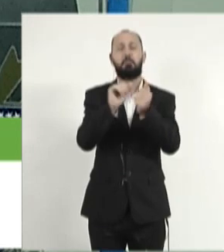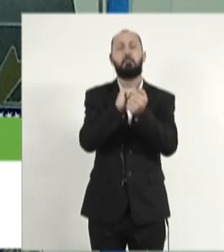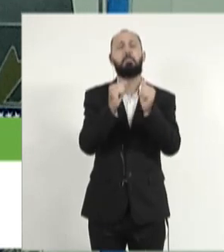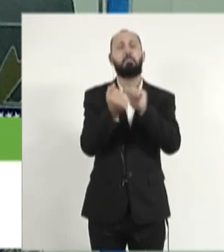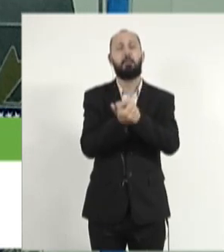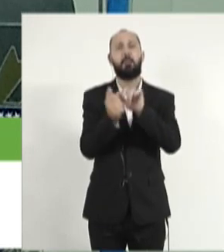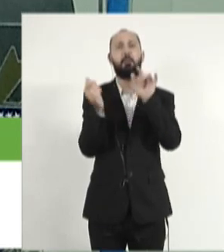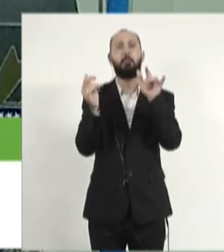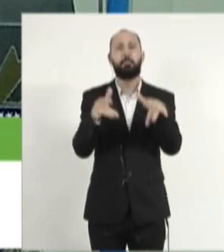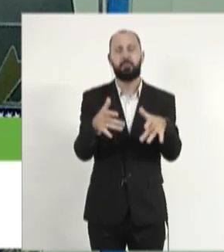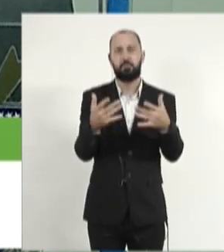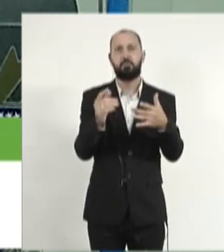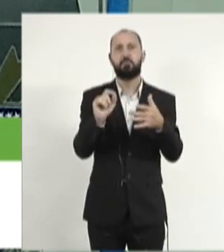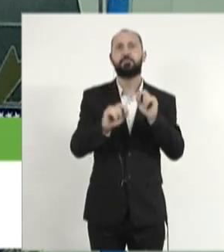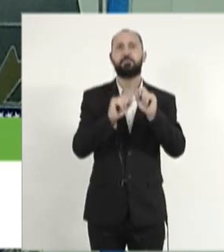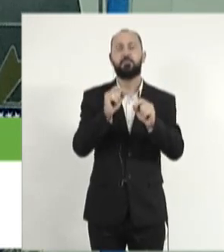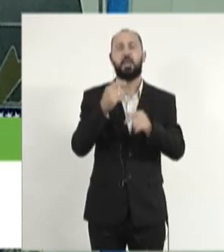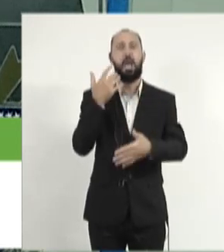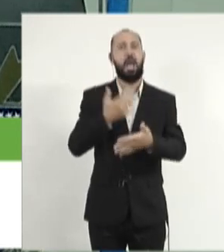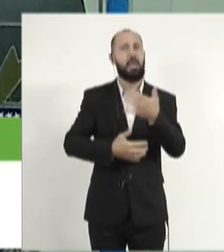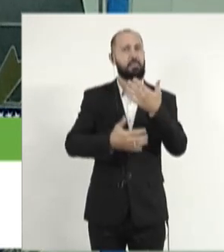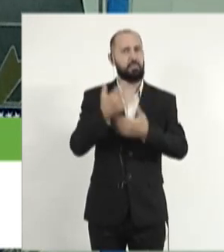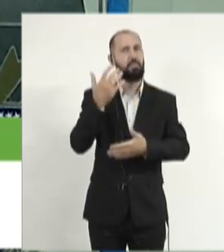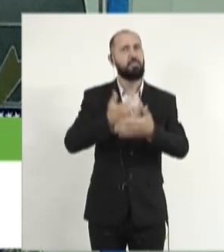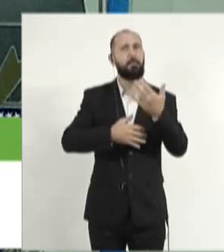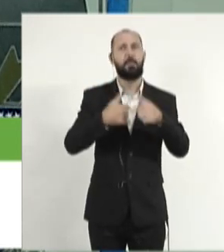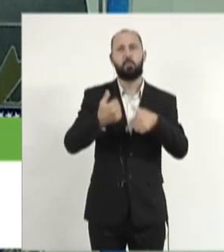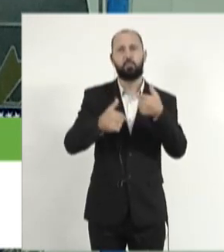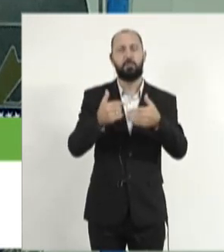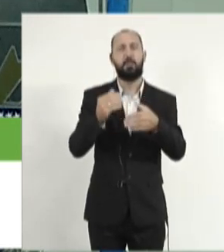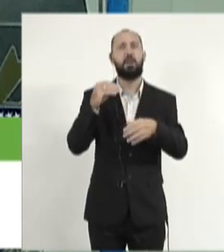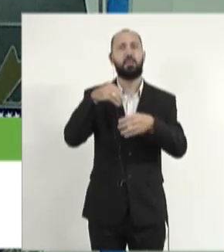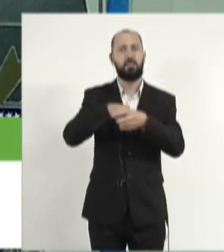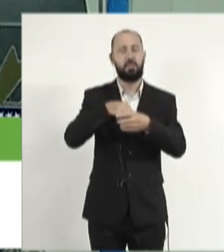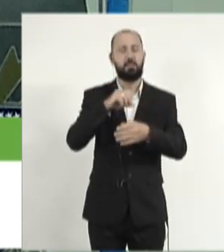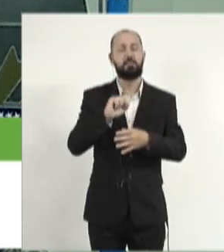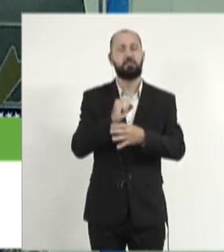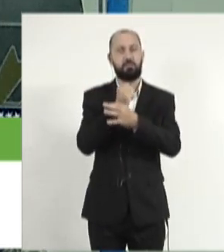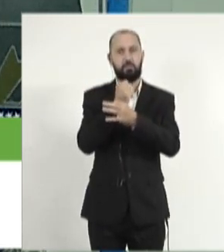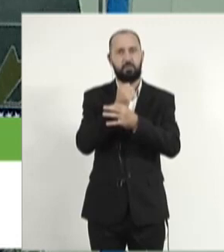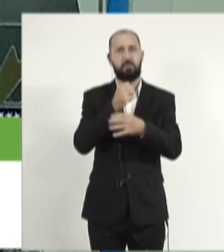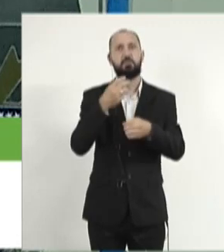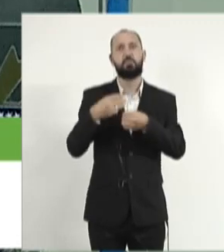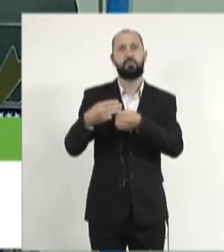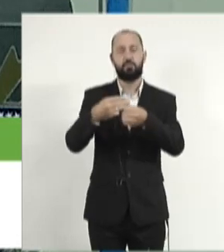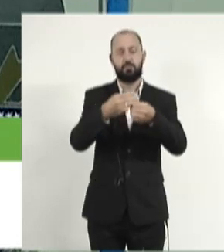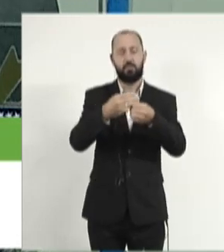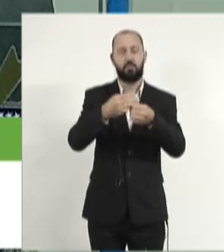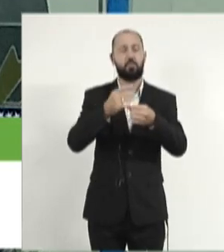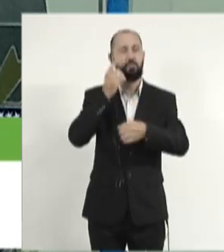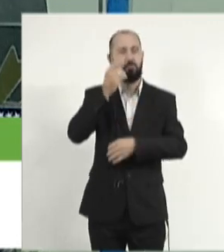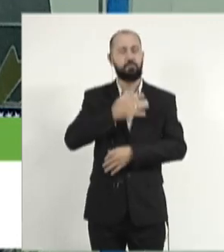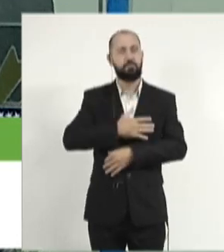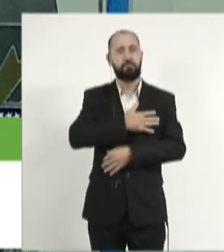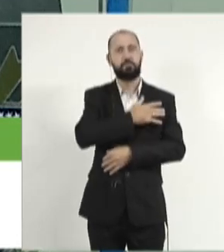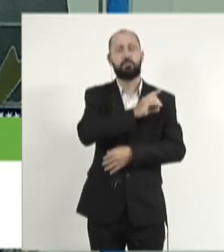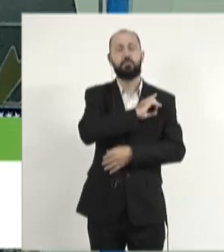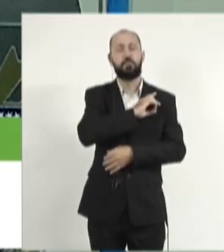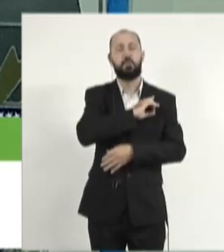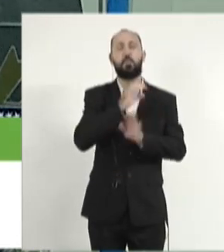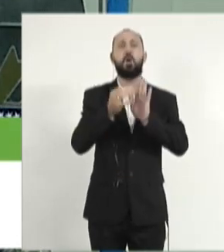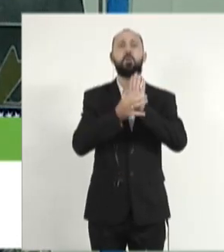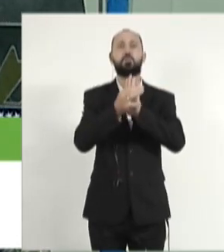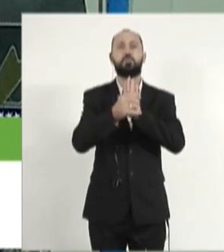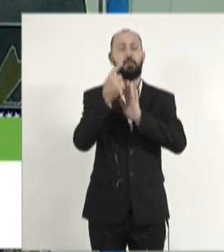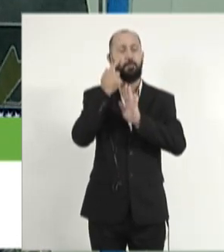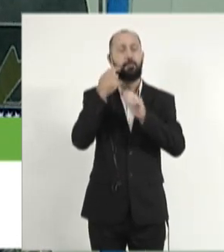improvisado, o que de certa forma acaba atrapalhando também a atuação deles na segurança do município. O deputado Coronel Davi então fez a apresentação de uma indicação